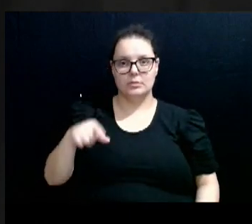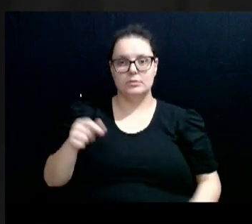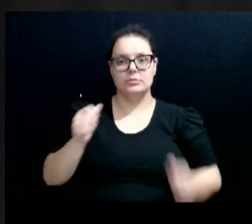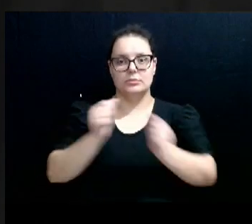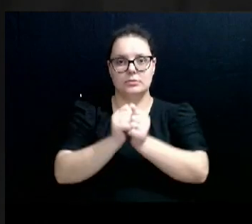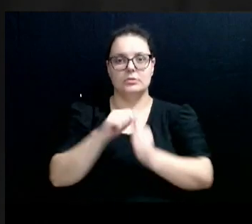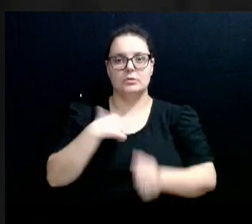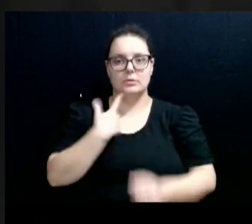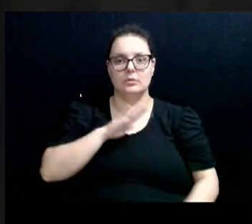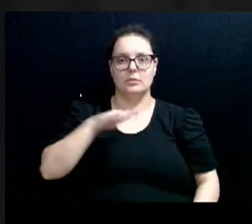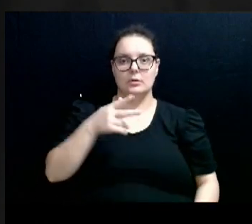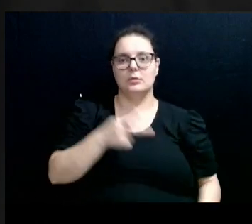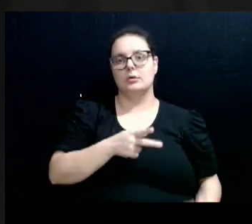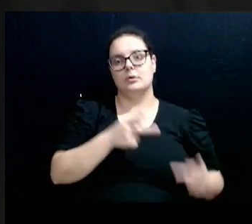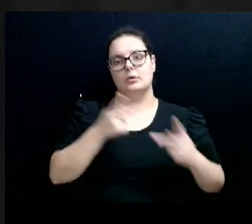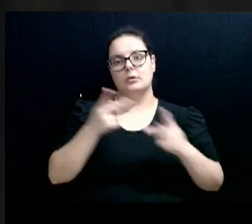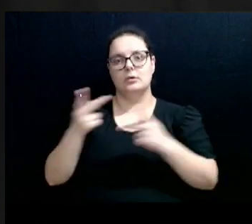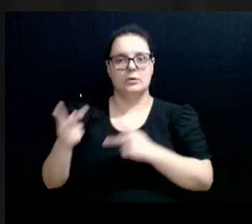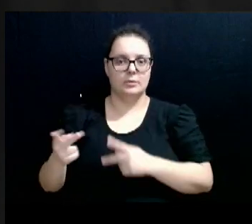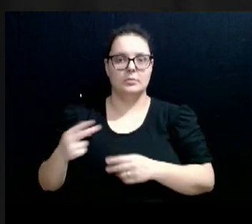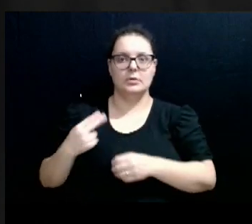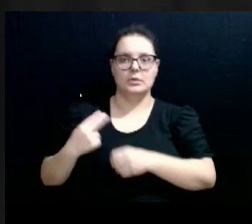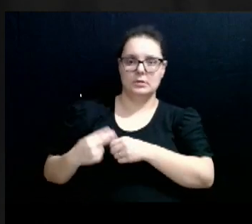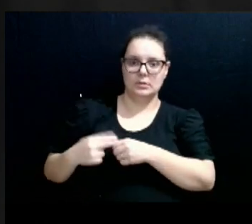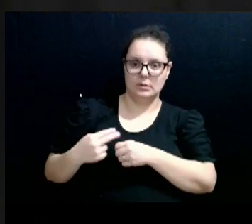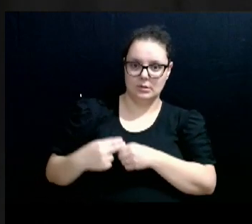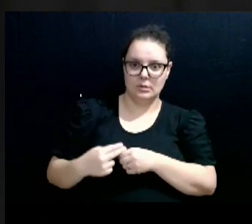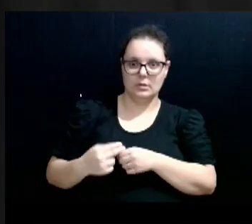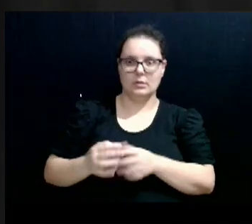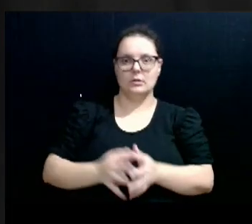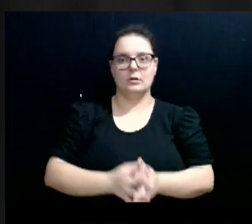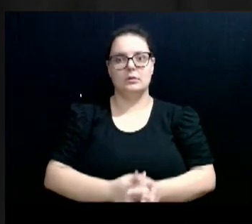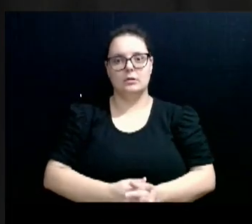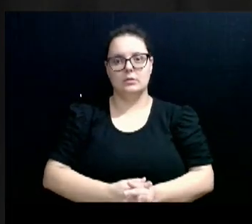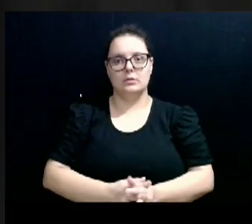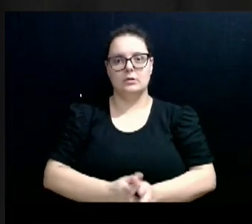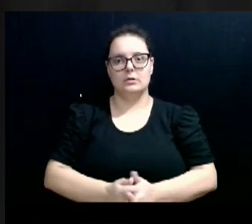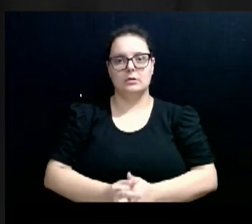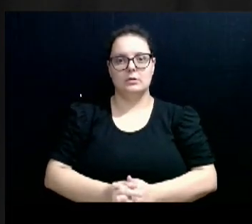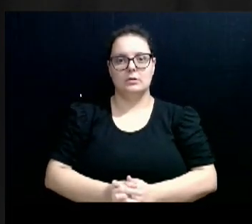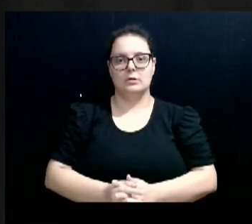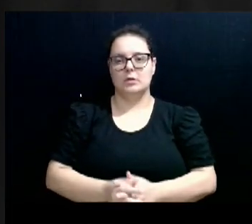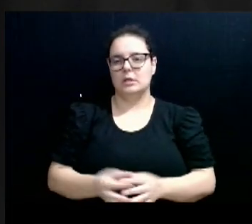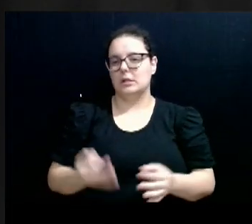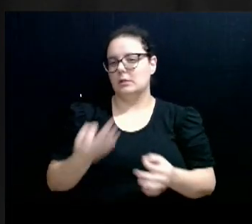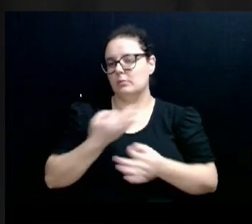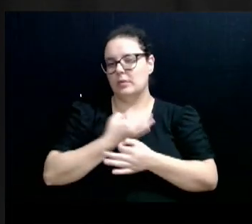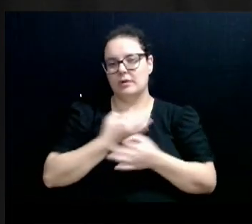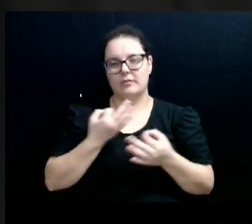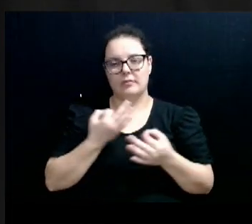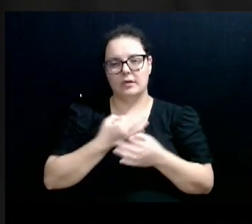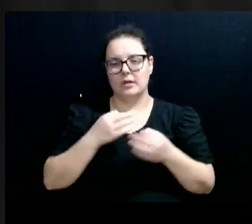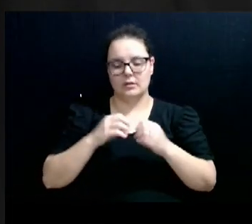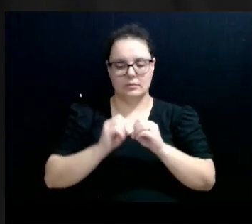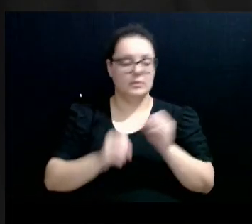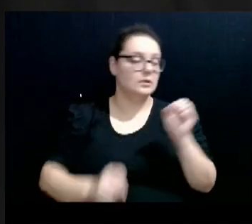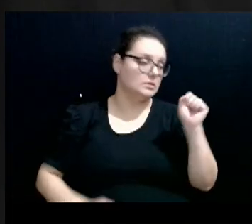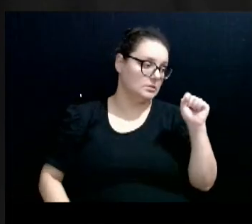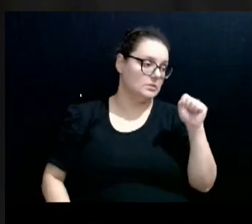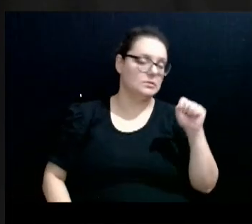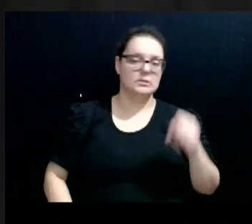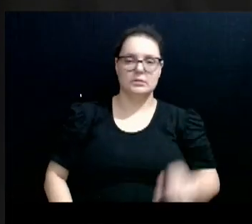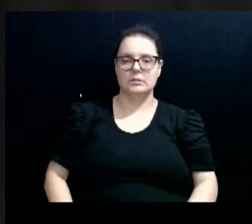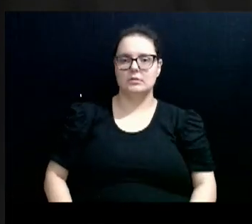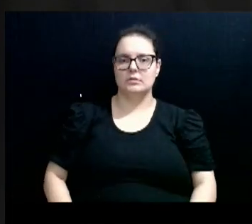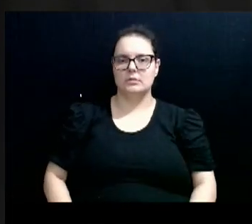lá na Unicamp, aquele extraordinário laboratório. Sim, né? sim. Acho que só tem aqui no Brasil,